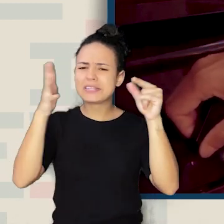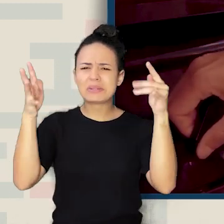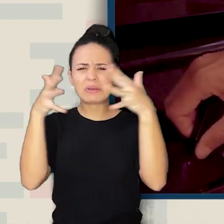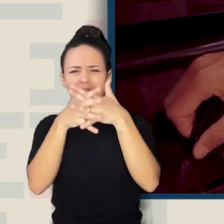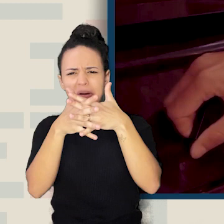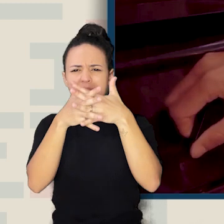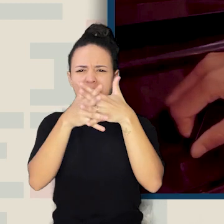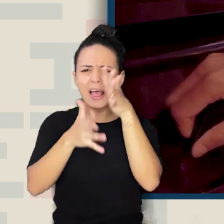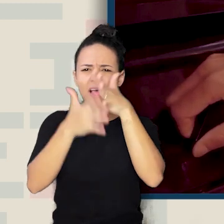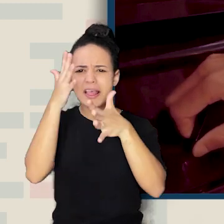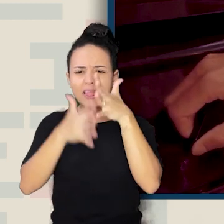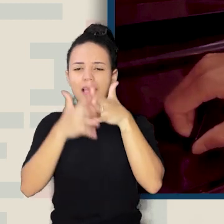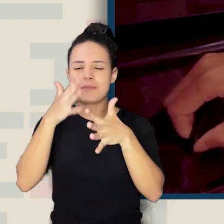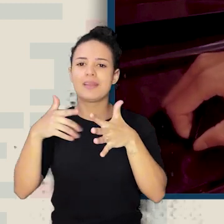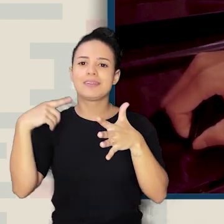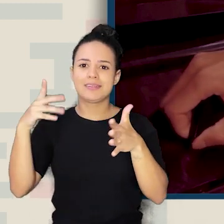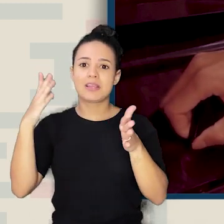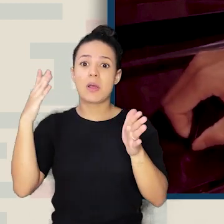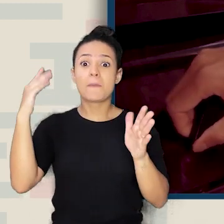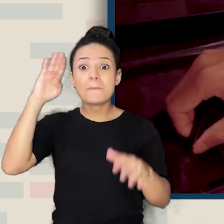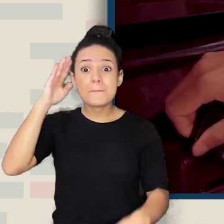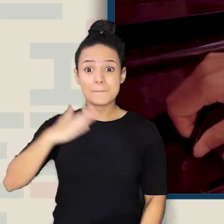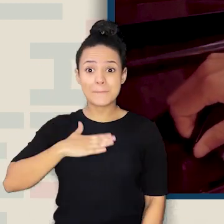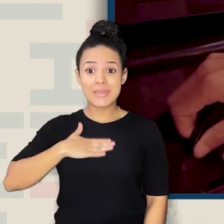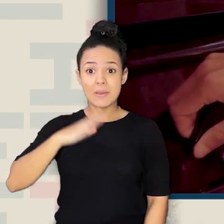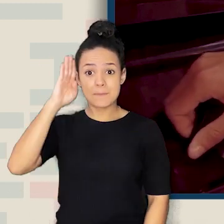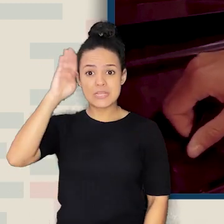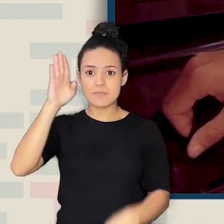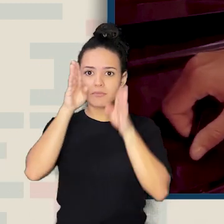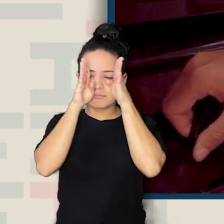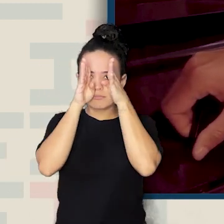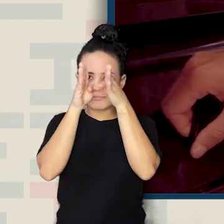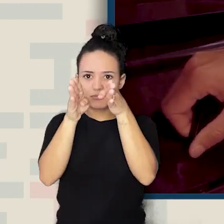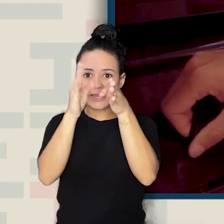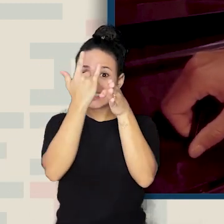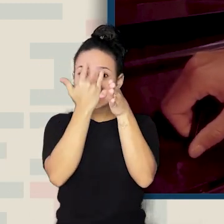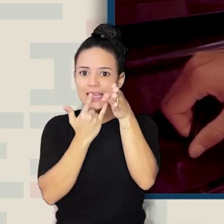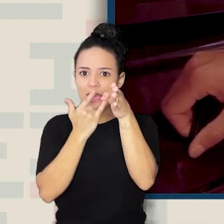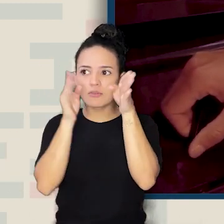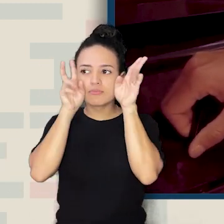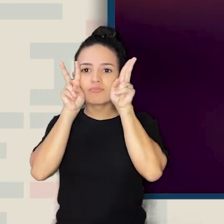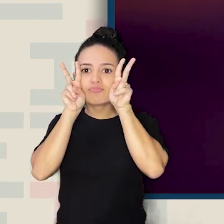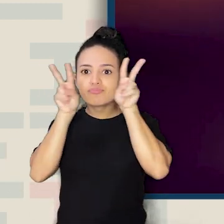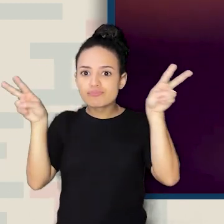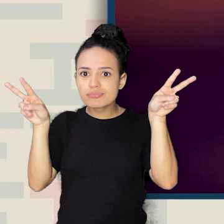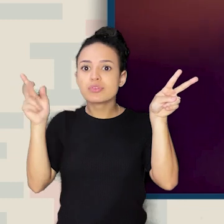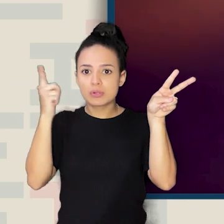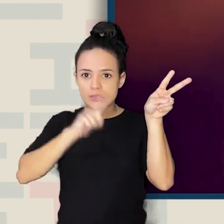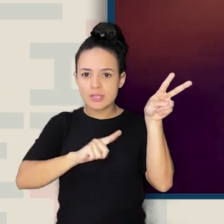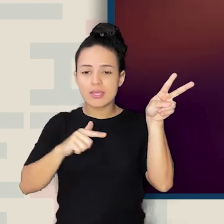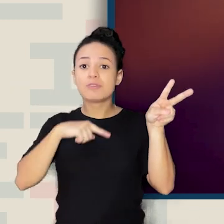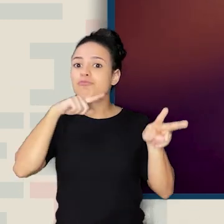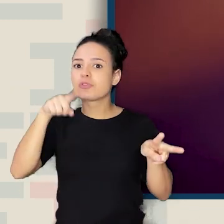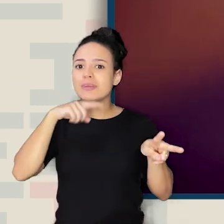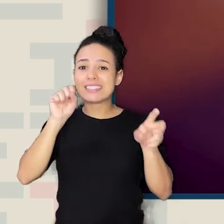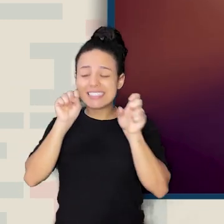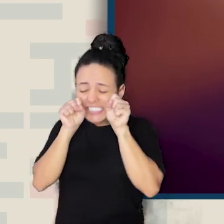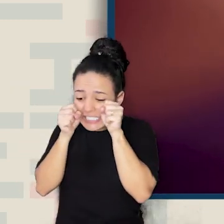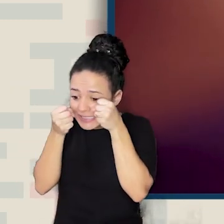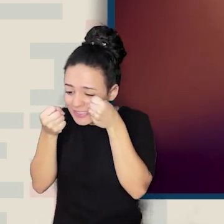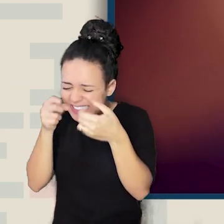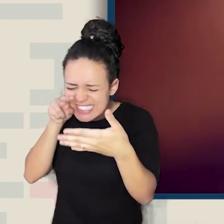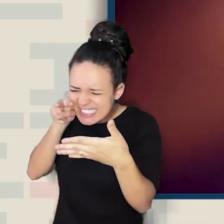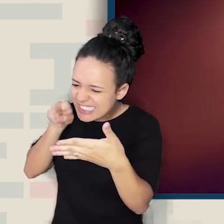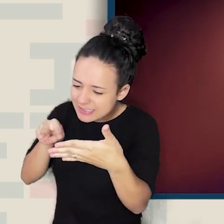ela vai ficando confusa também. E a minha, ela atingiu justamente a parte central, então eu só tenho visão lateral. Acaba que eu não consigo, por exemplo,